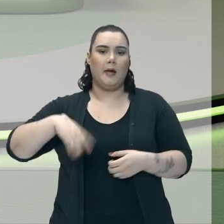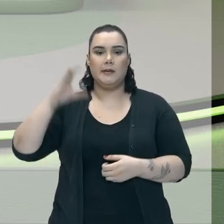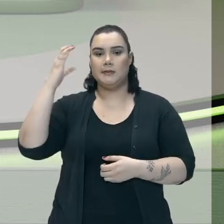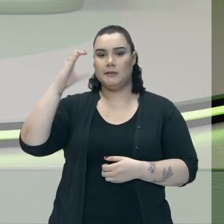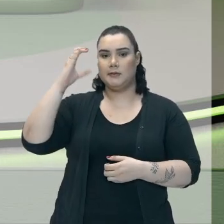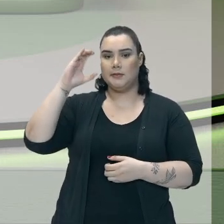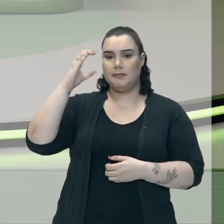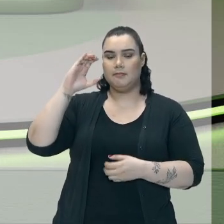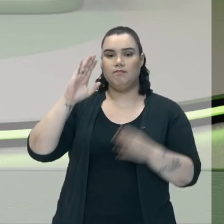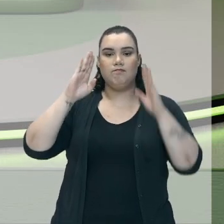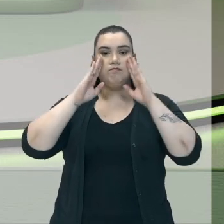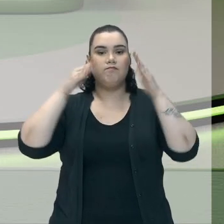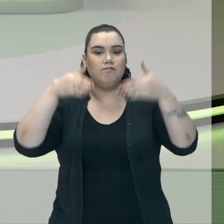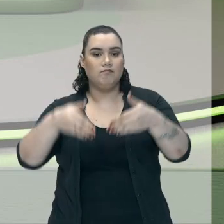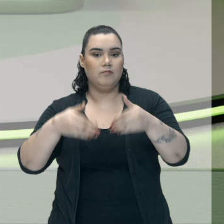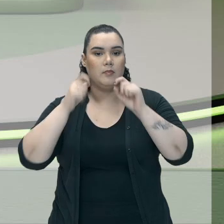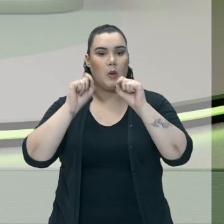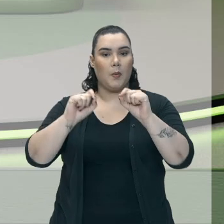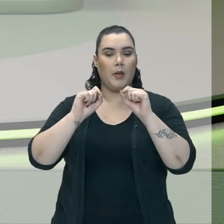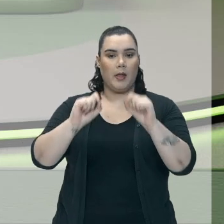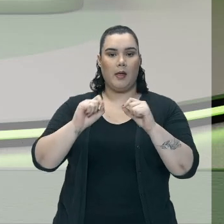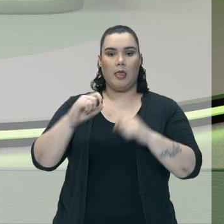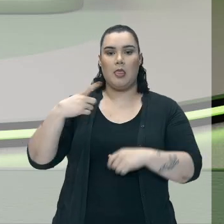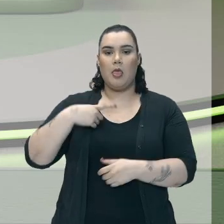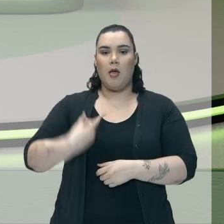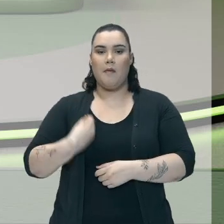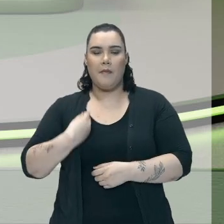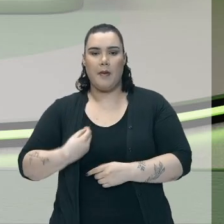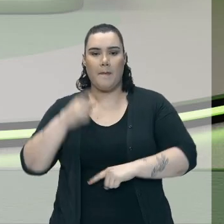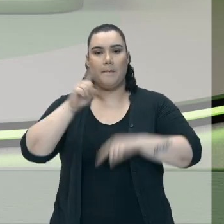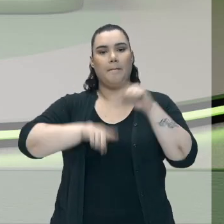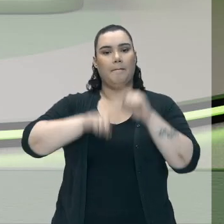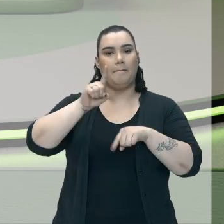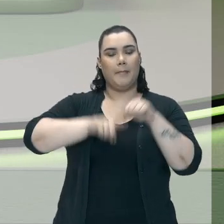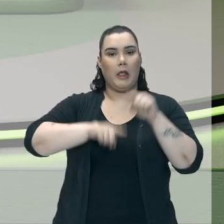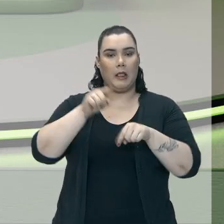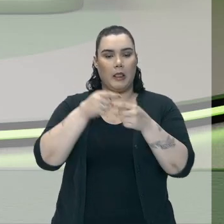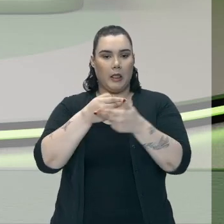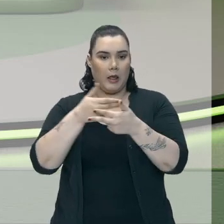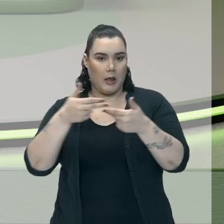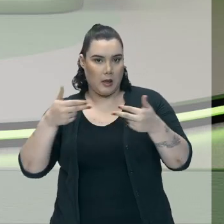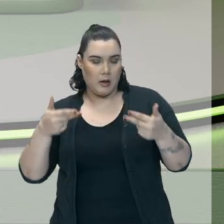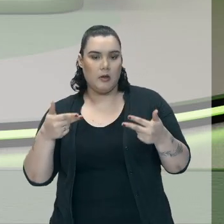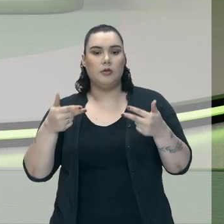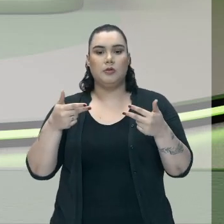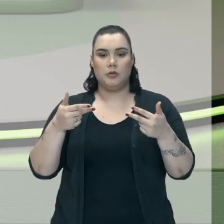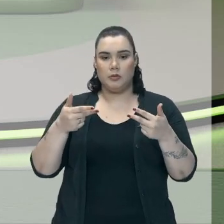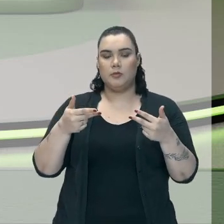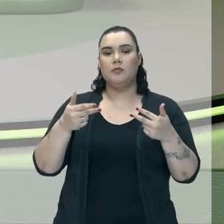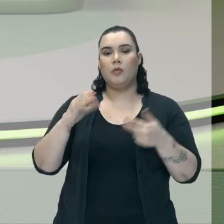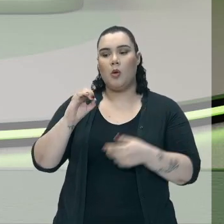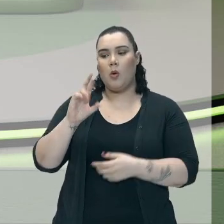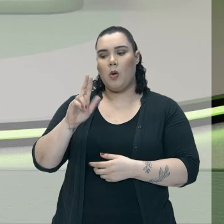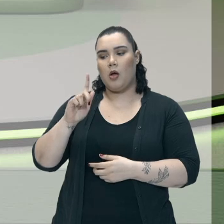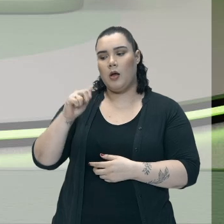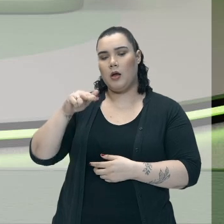voltada para a busca da existência de